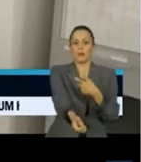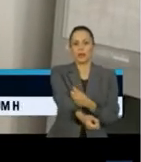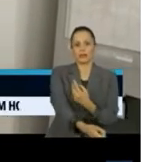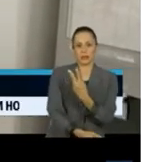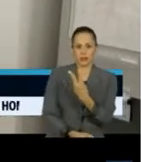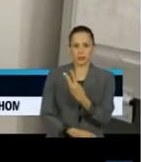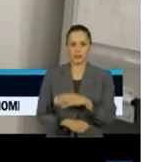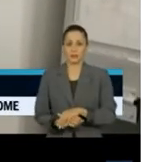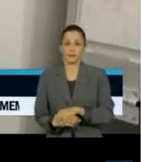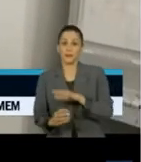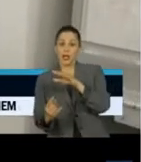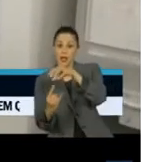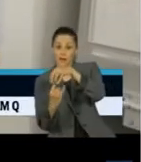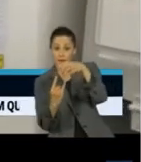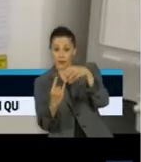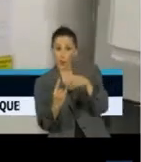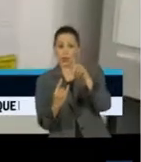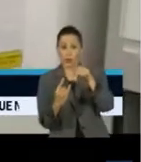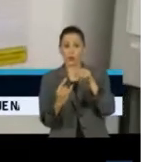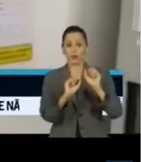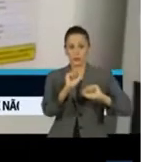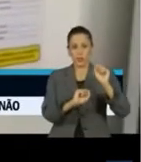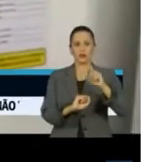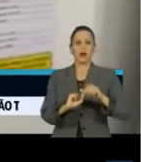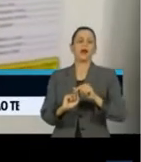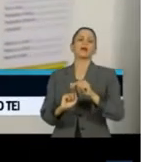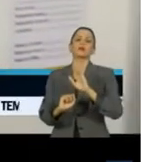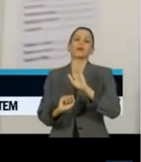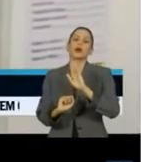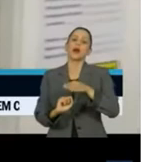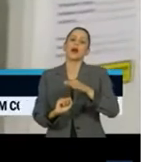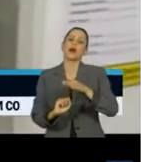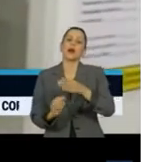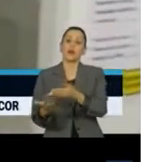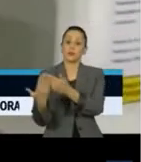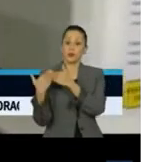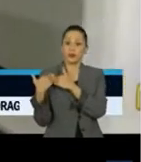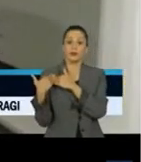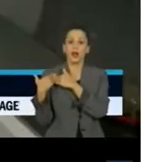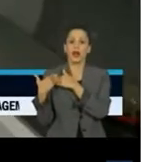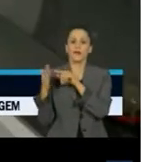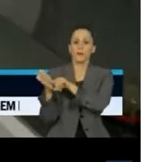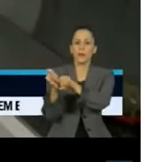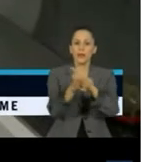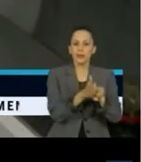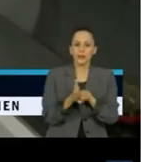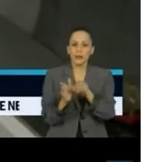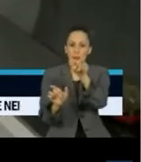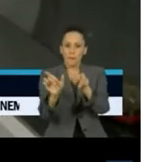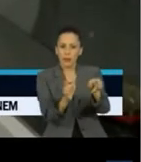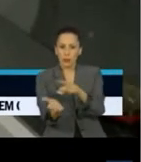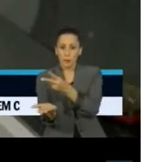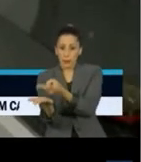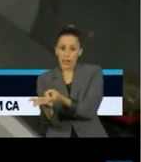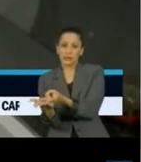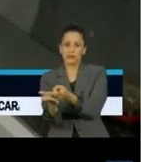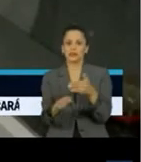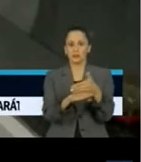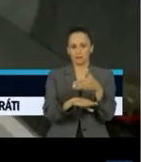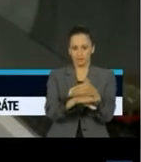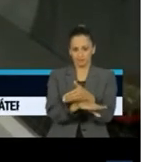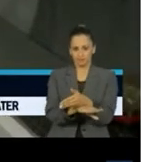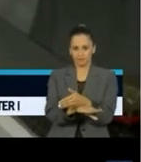será responsável pelos exames de carga viral dos pacientes que irão participar do estudo. Os primeiros resultados devem